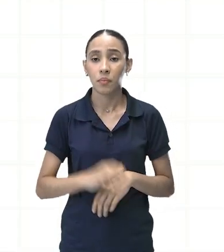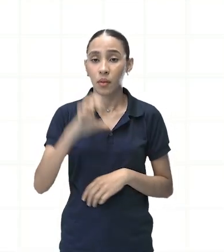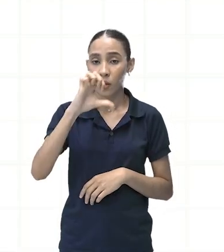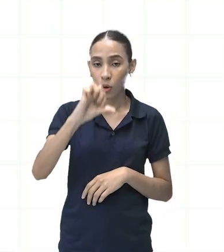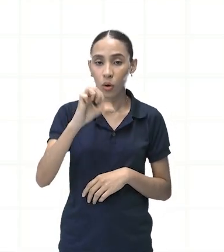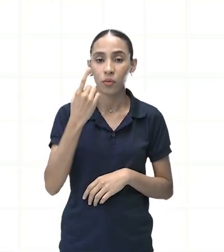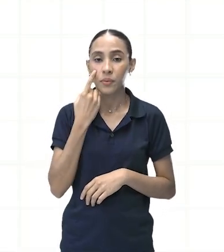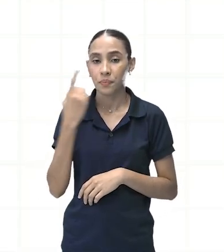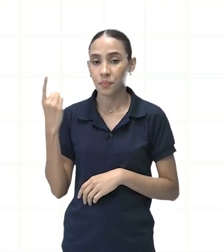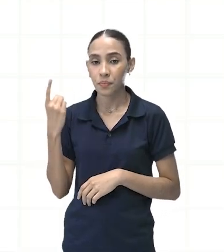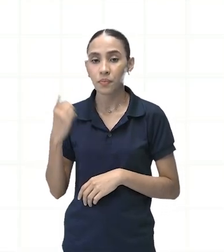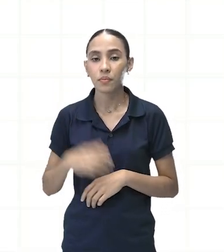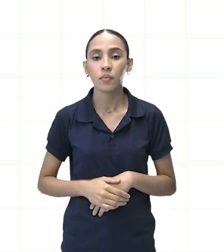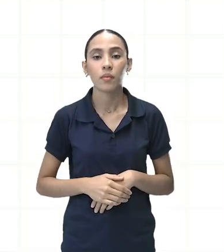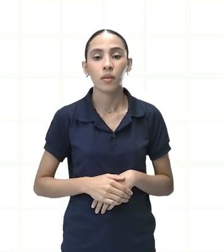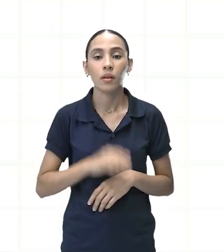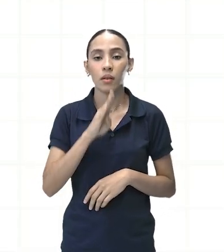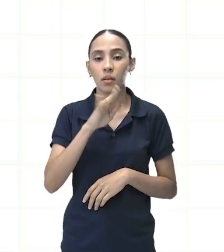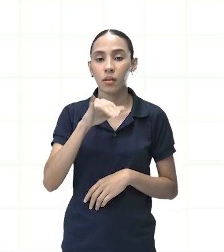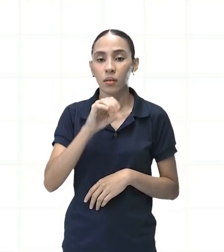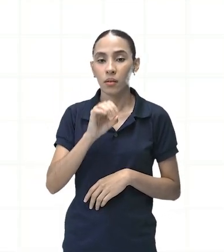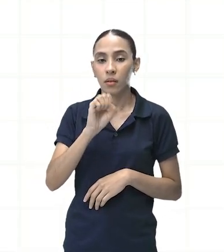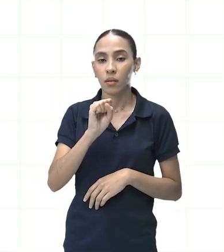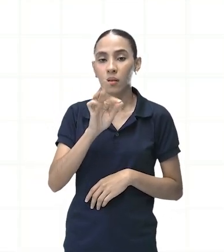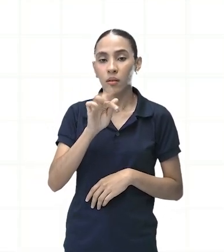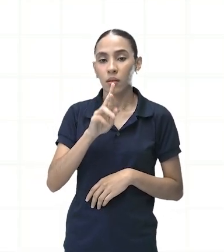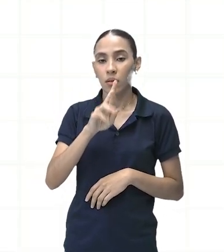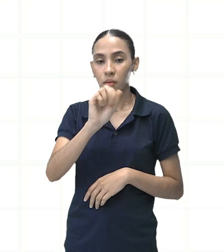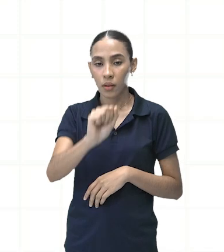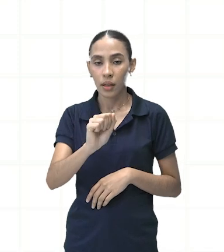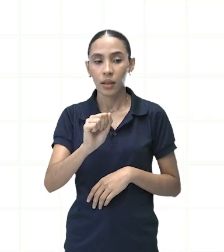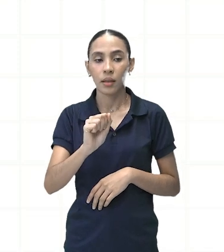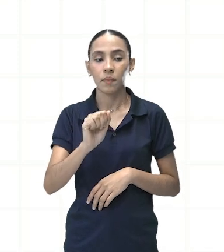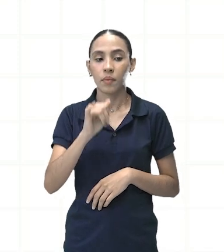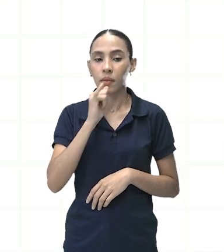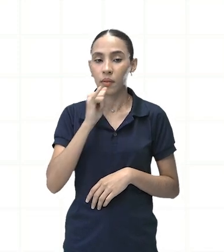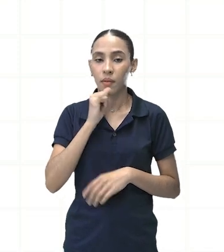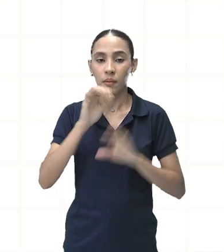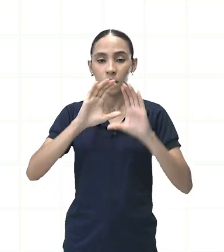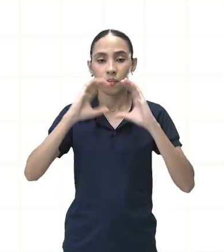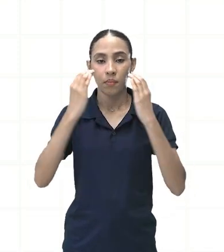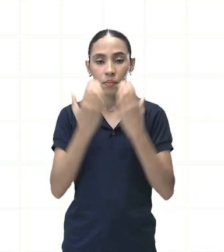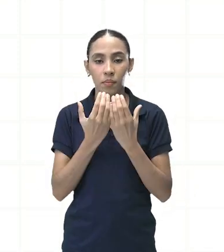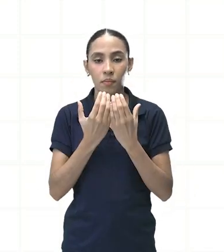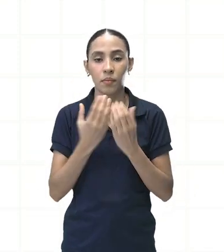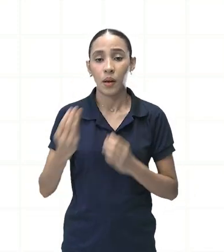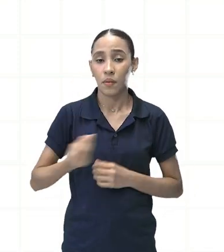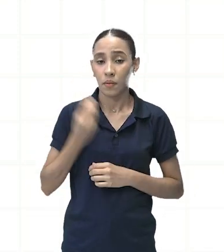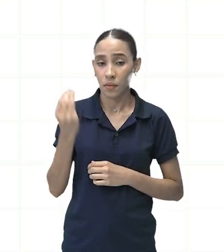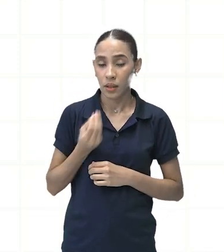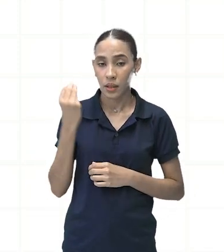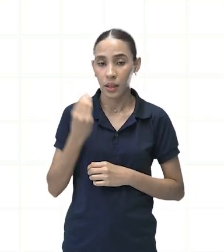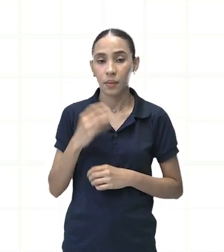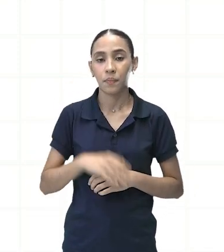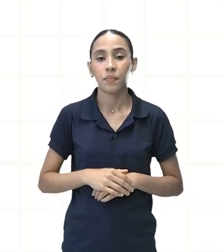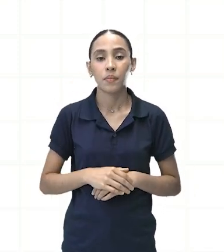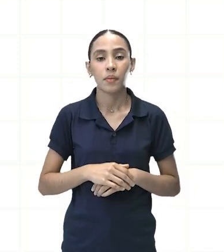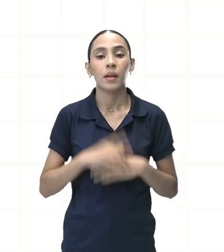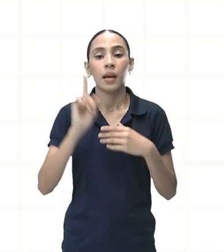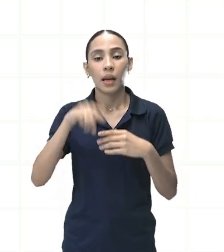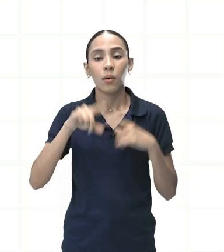item 9, temos biosfera autossustentável, o que representa